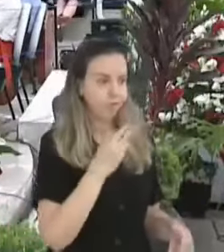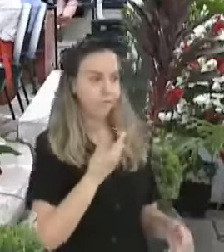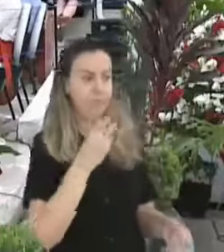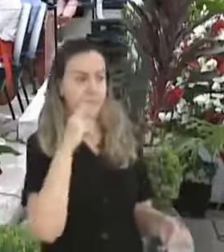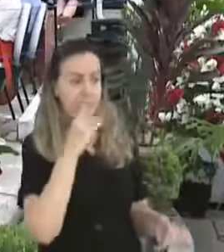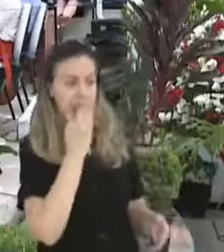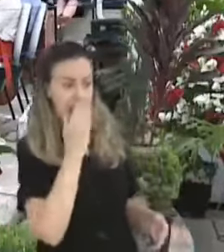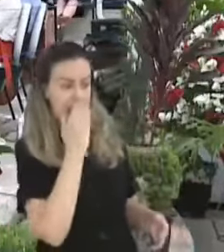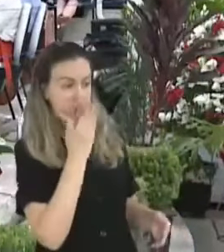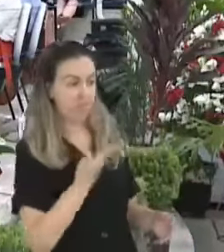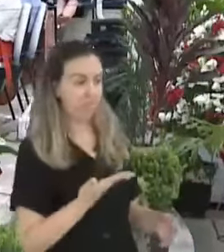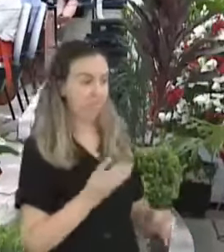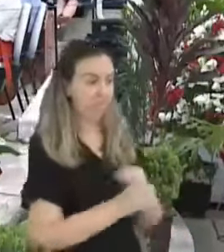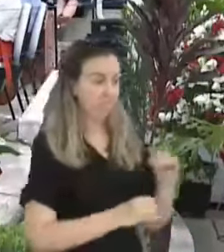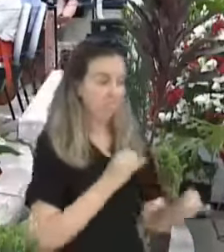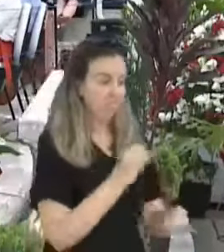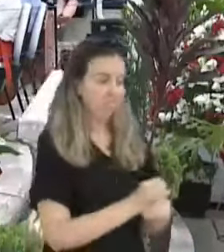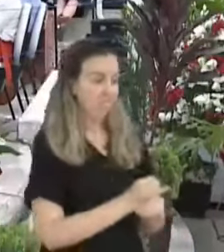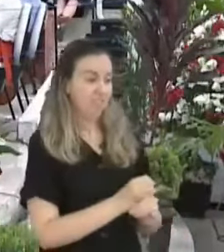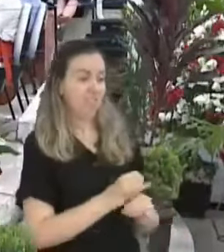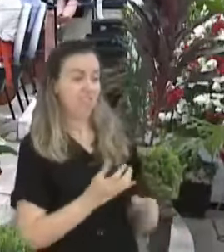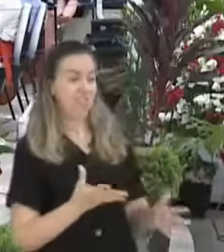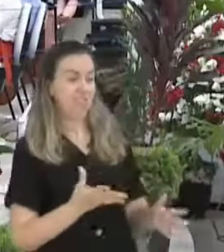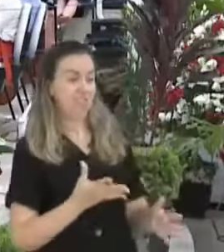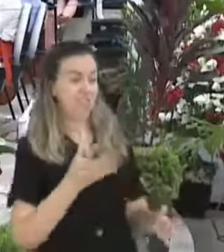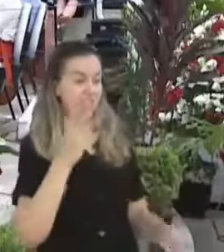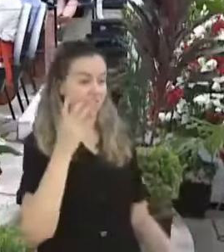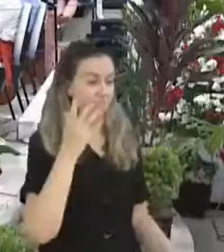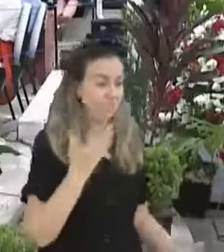as suas mãos, os seus pés, a sua mente.